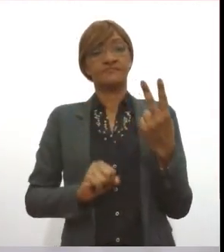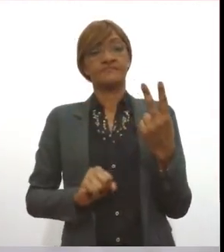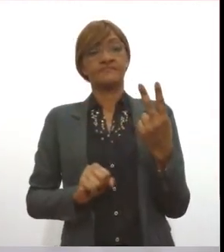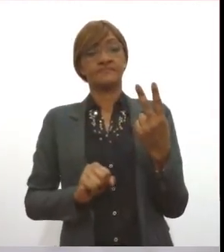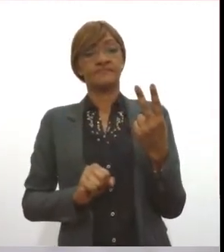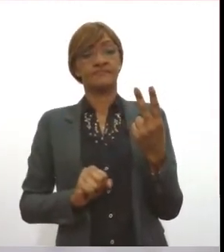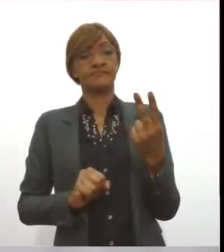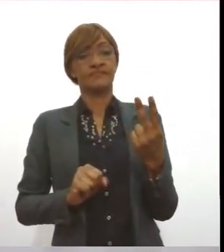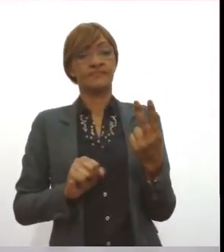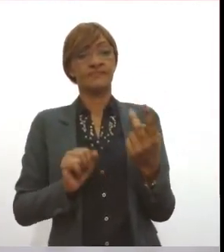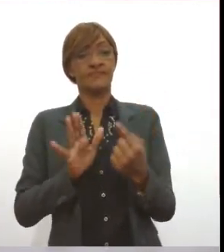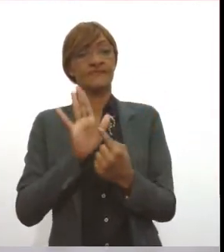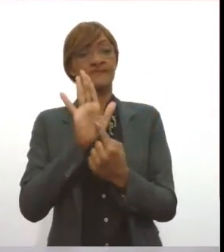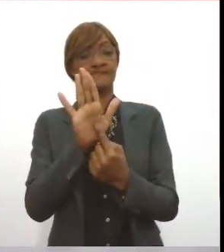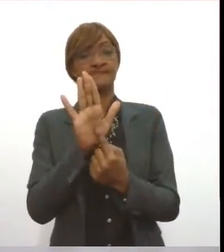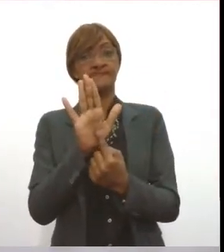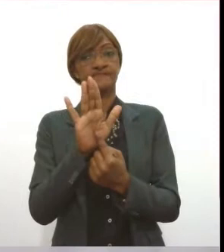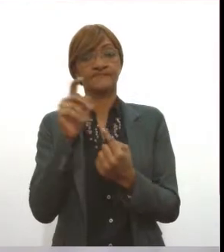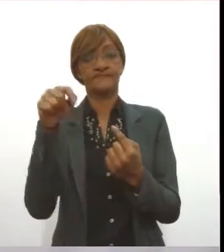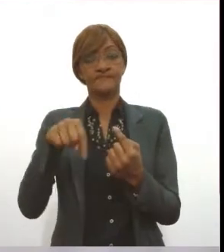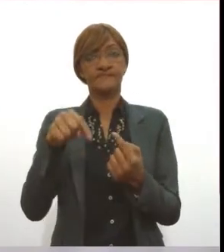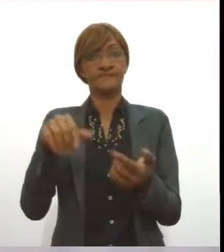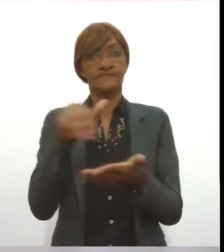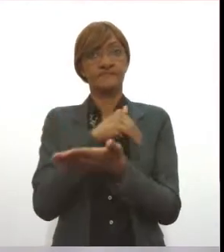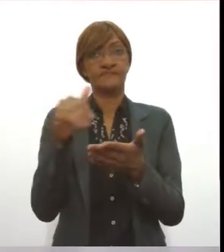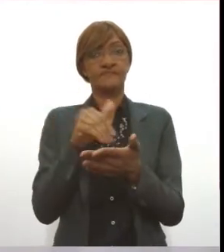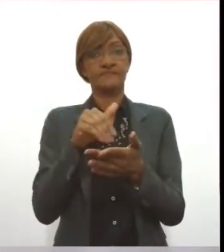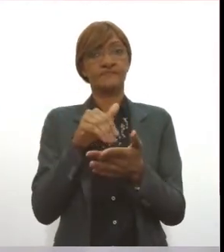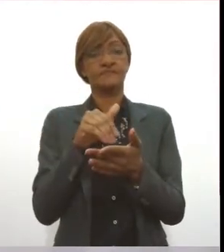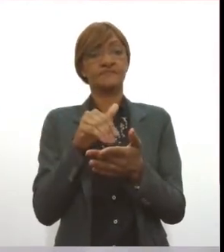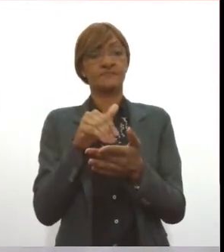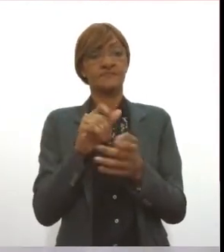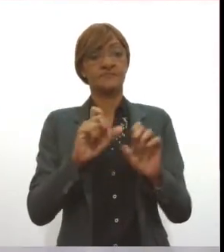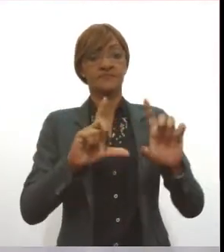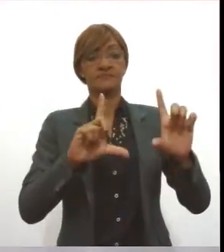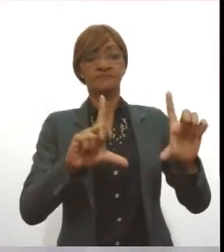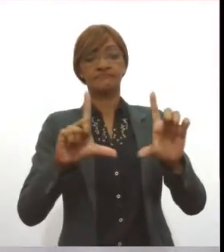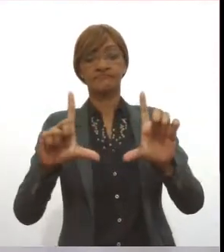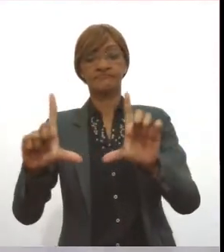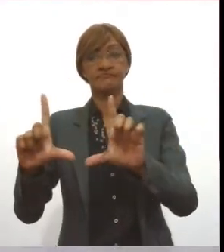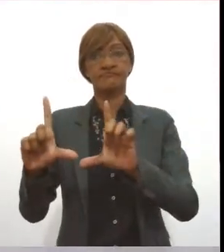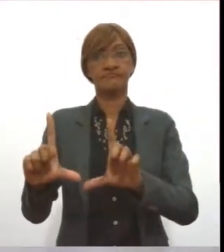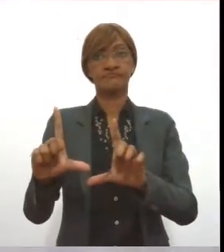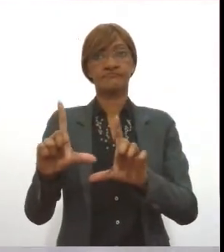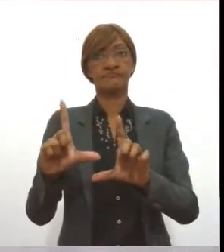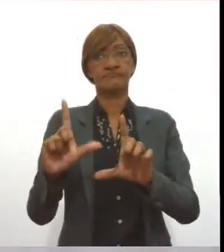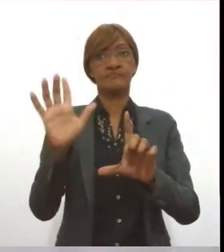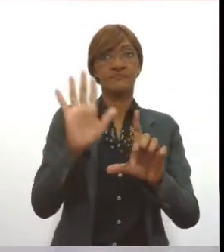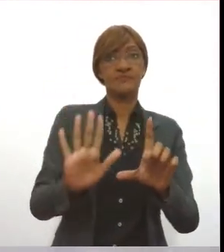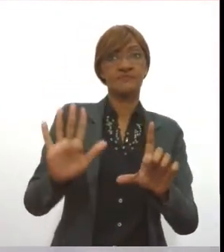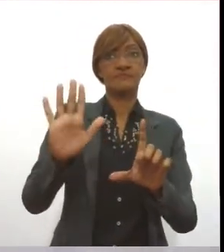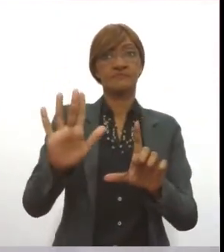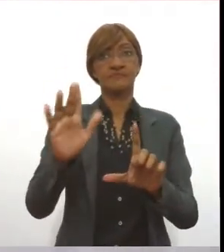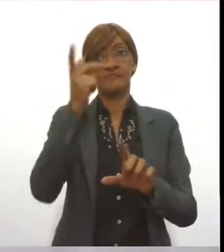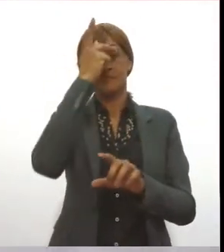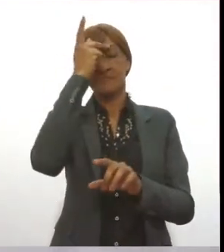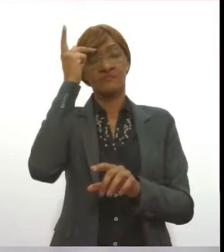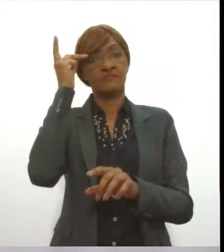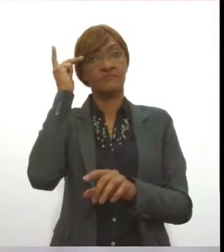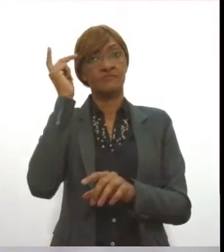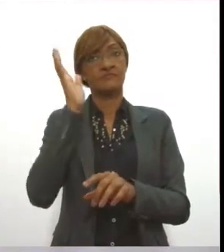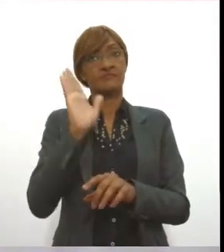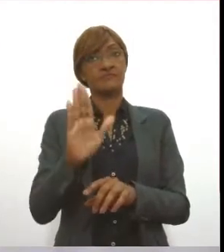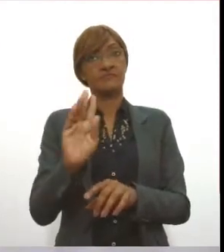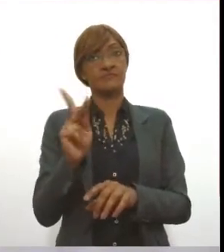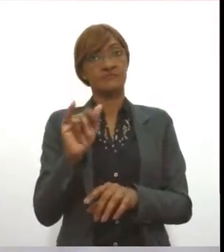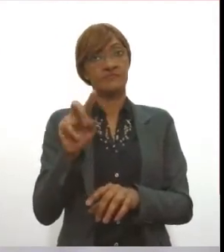aqui na Secretaria de Saúde, mostrando fotos de pessoas com HIV que estão em